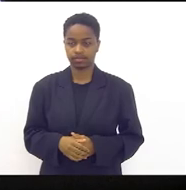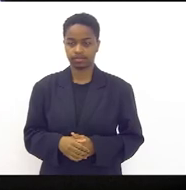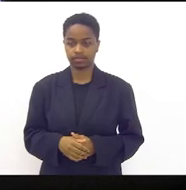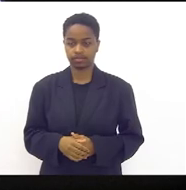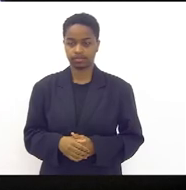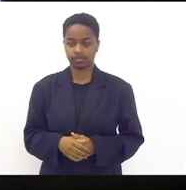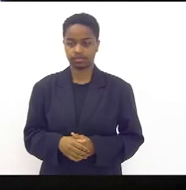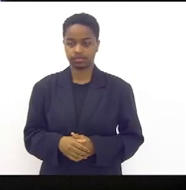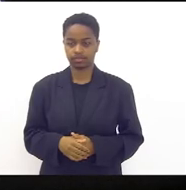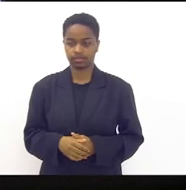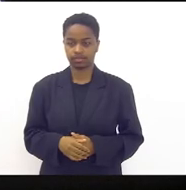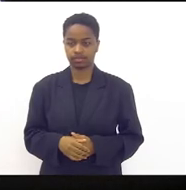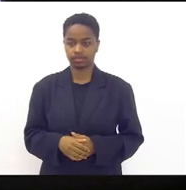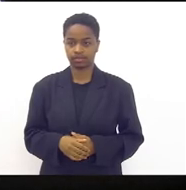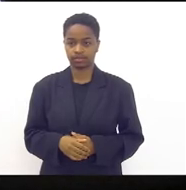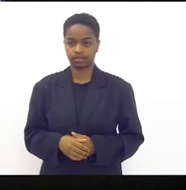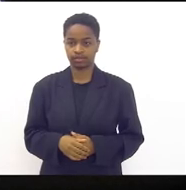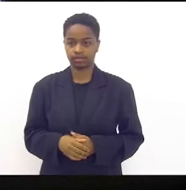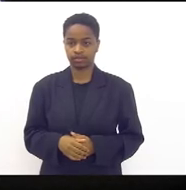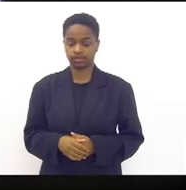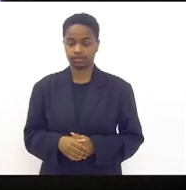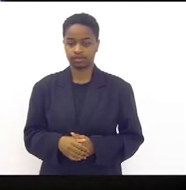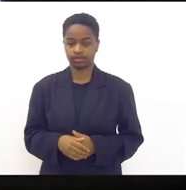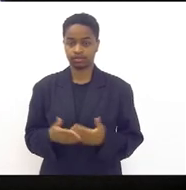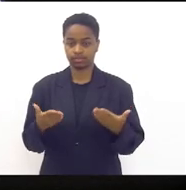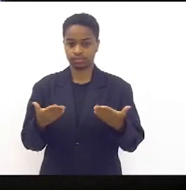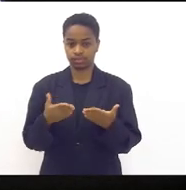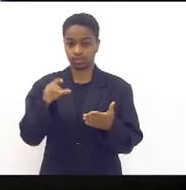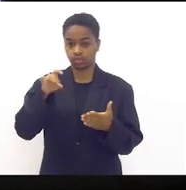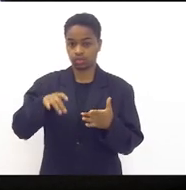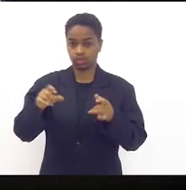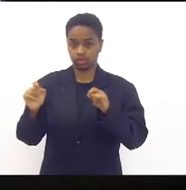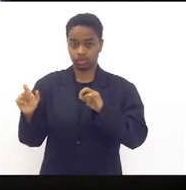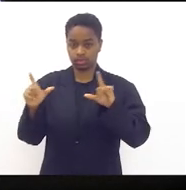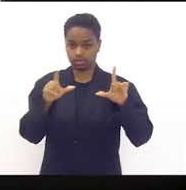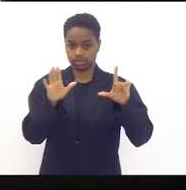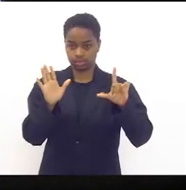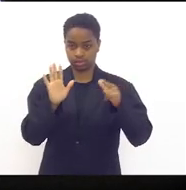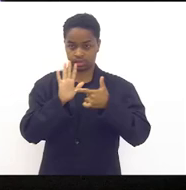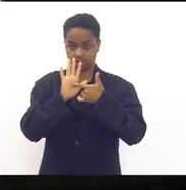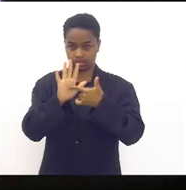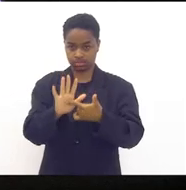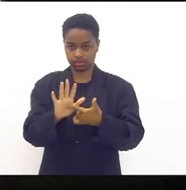Vamos lá, secretário, por fim, entrar nos debates. Eu acho, esse aqui é o último slide, esse aqui